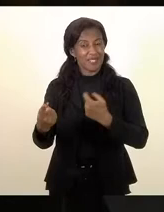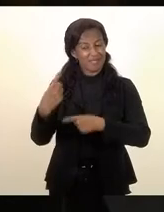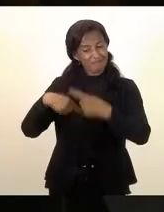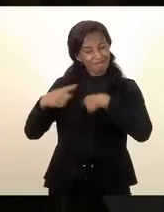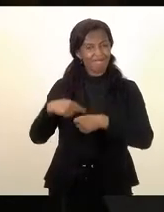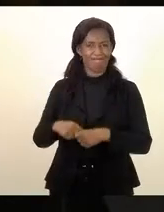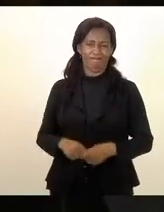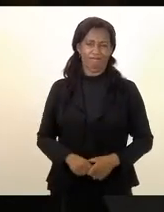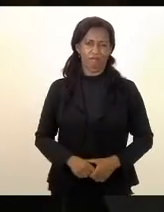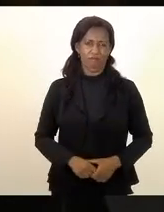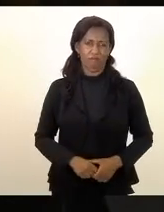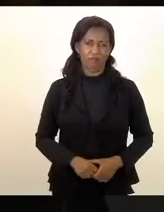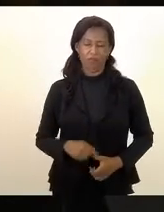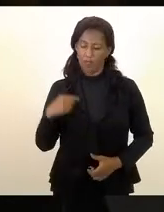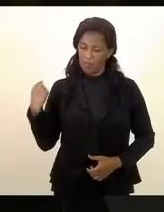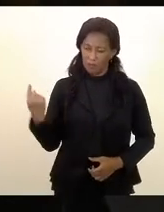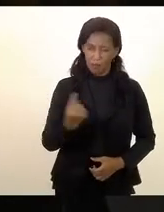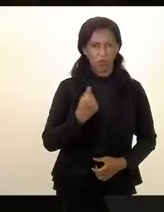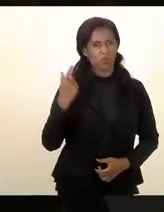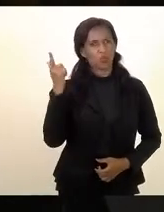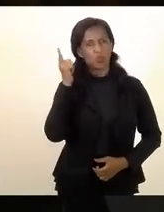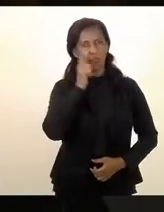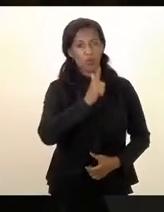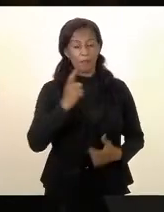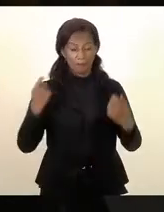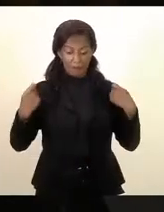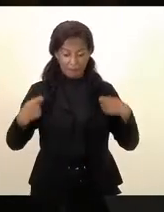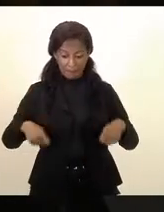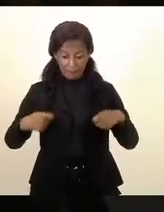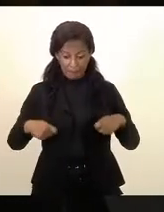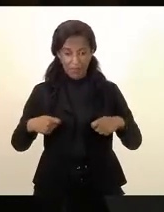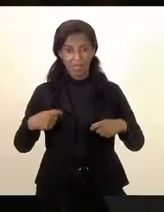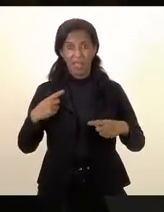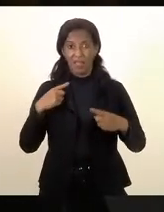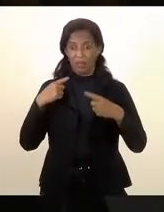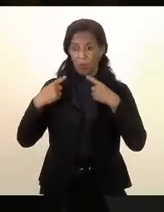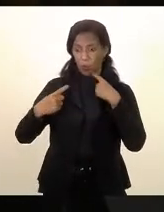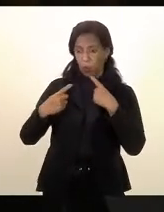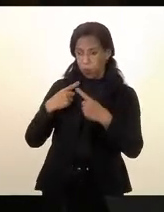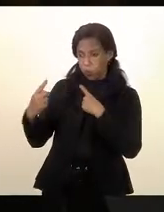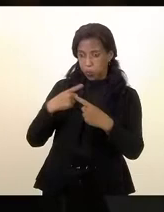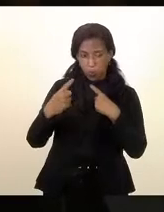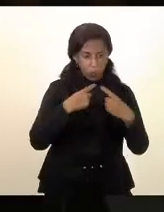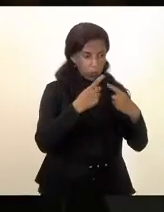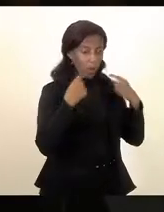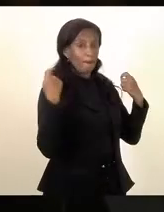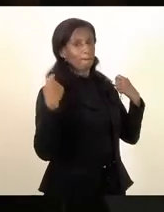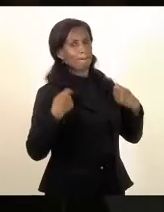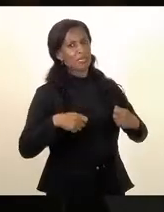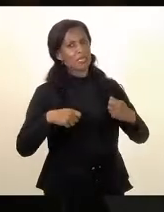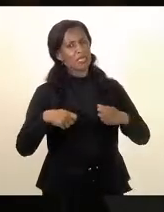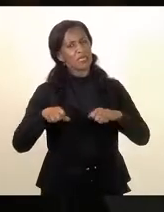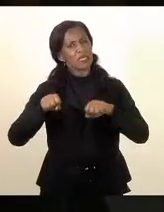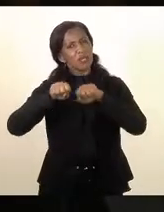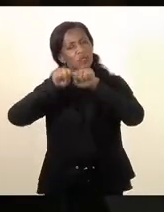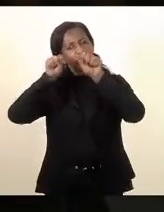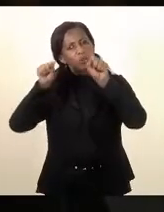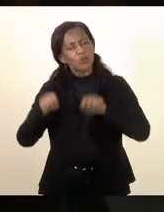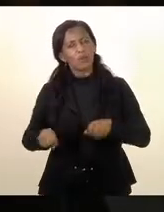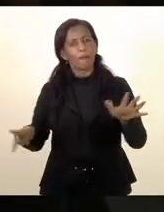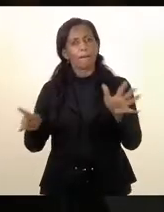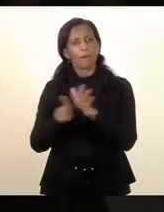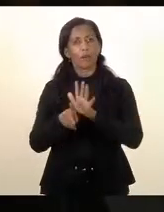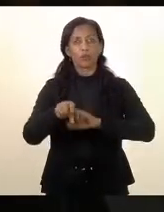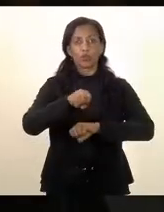e para a gente superar isso a gente precisa de muito debate a gente precisa que os sistemas estaduais de educação